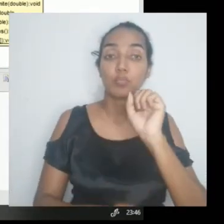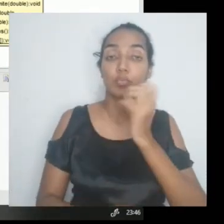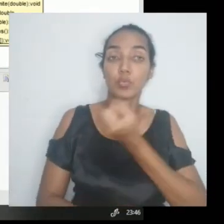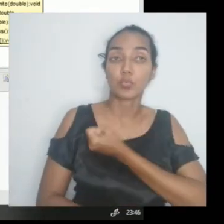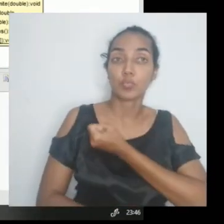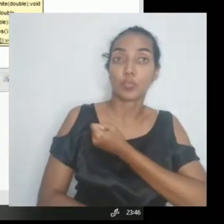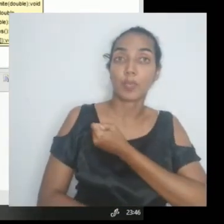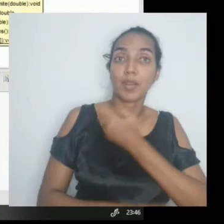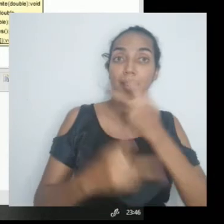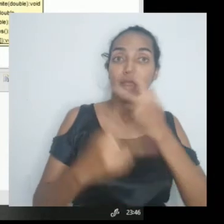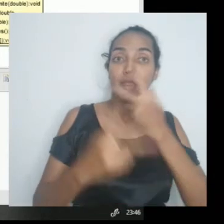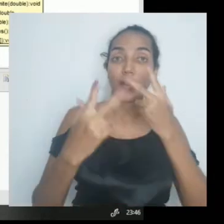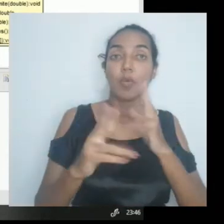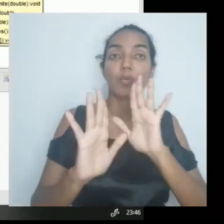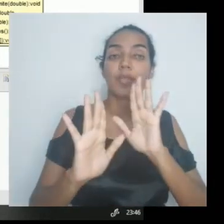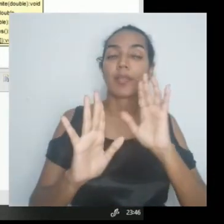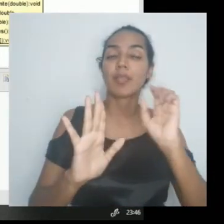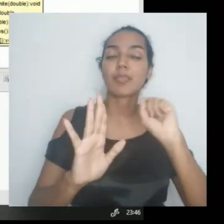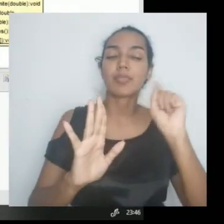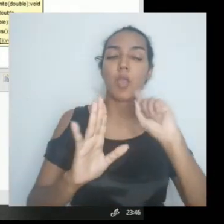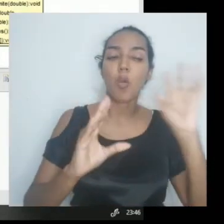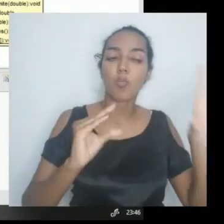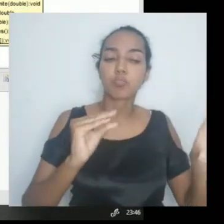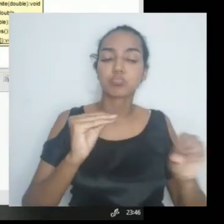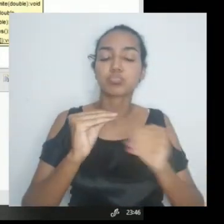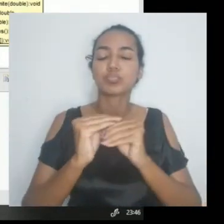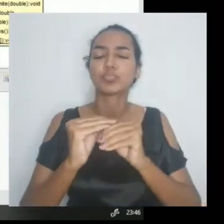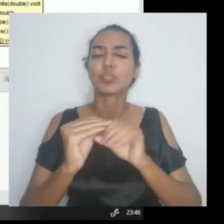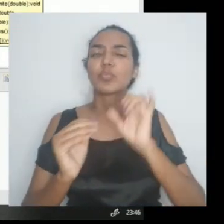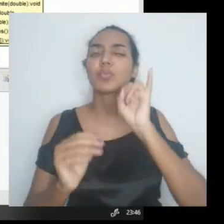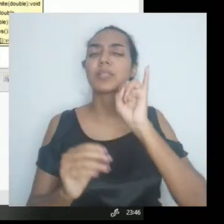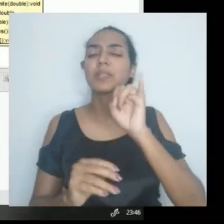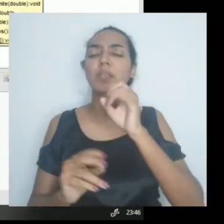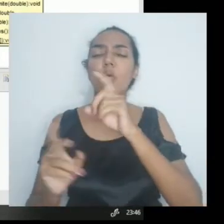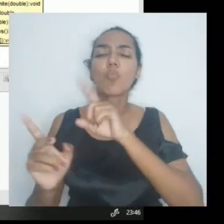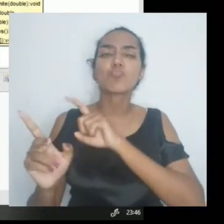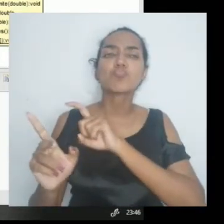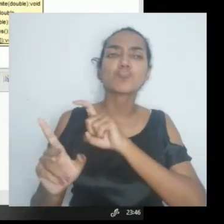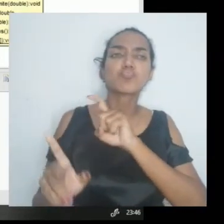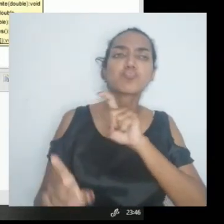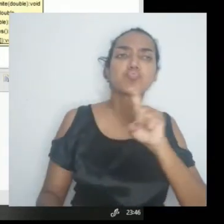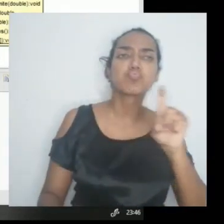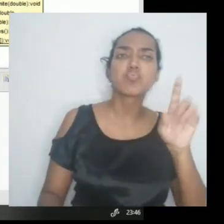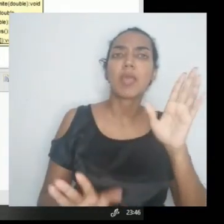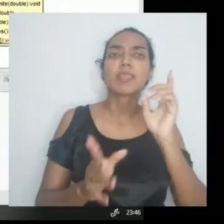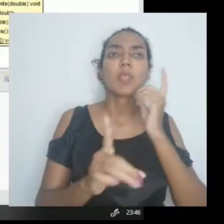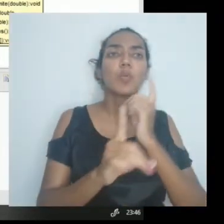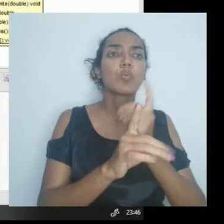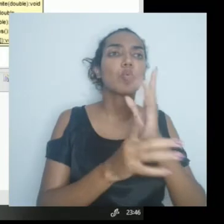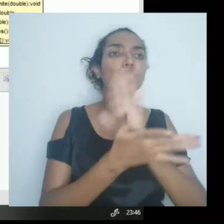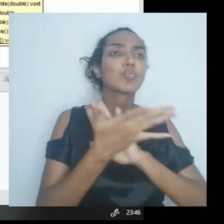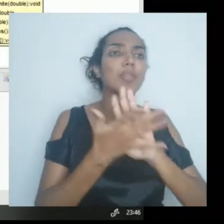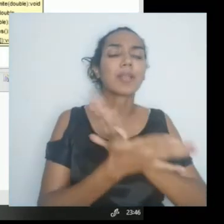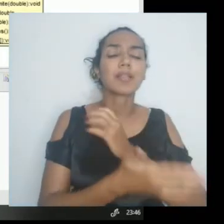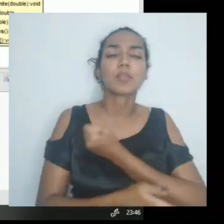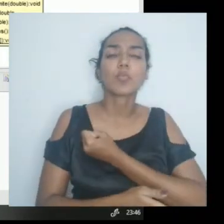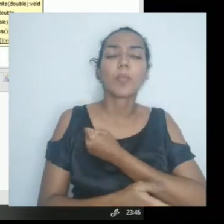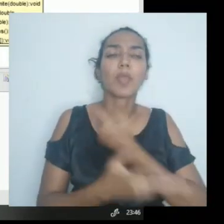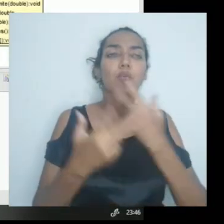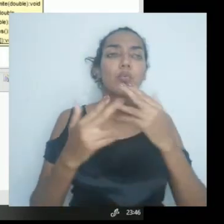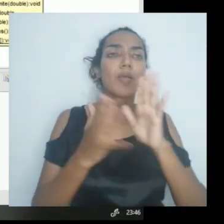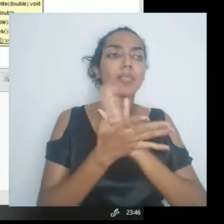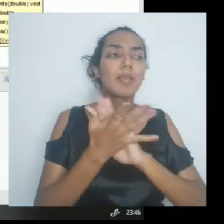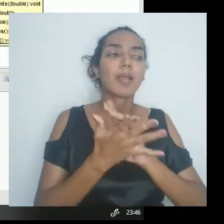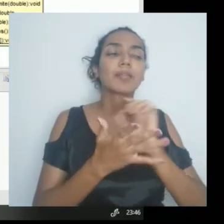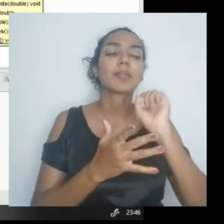Se não existe, ou seja, se eu não encontro ninguém com número igual, aí sim eu adiciono, certo? Por isso que o resultado aqui fica falso se eu